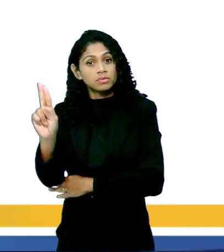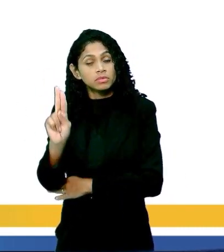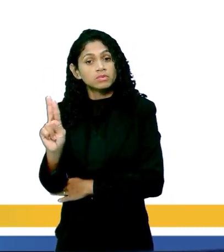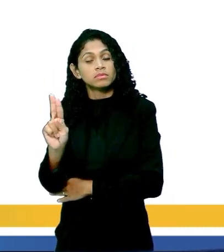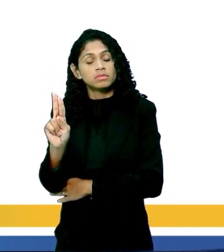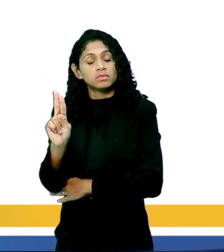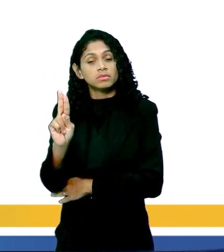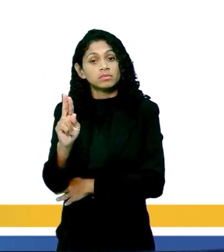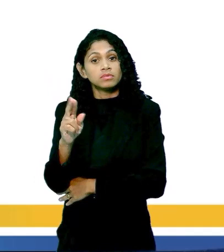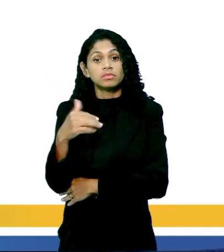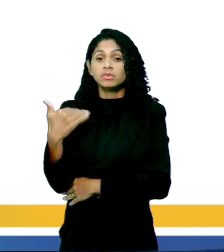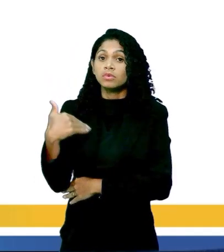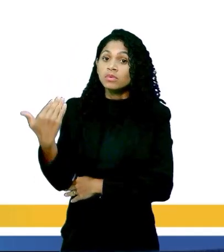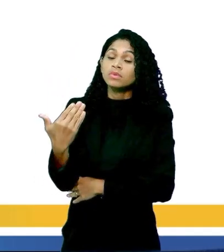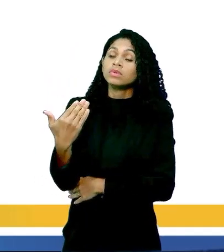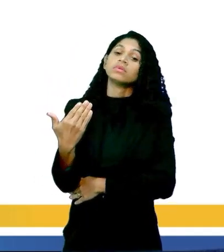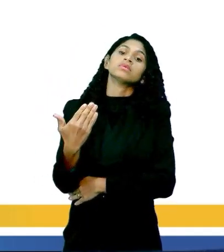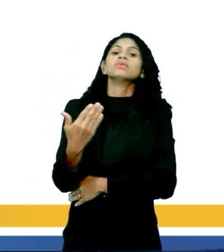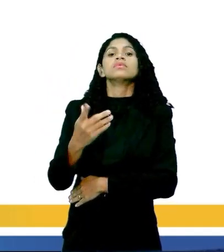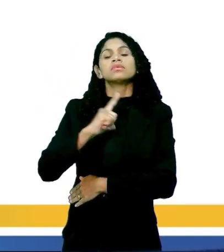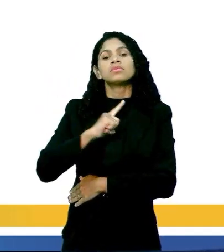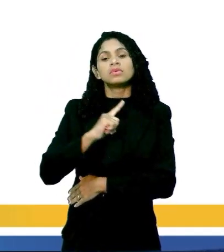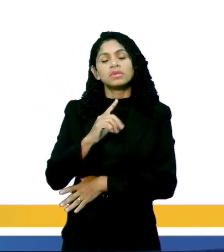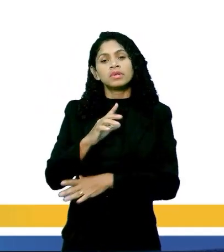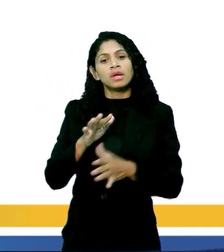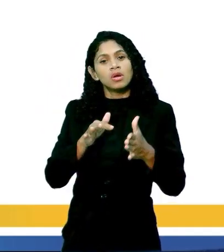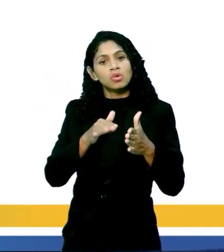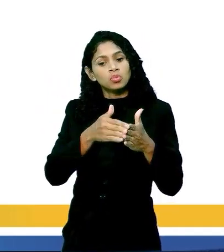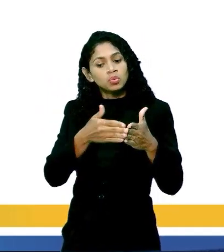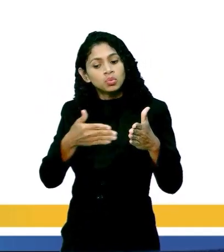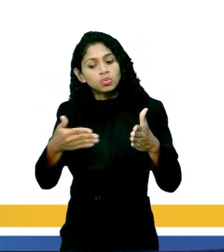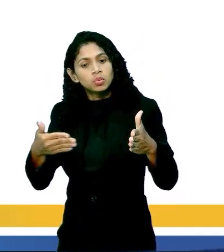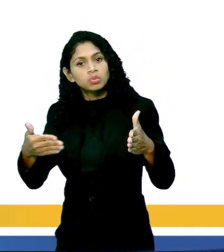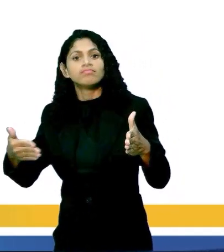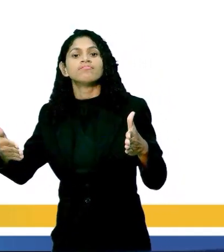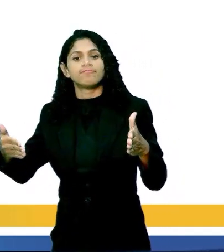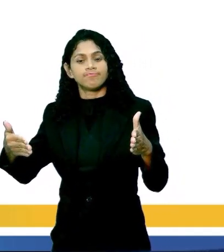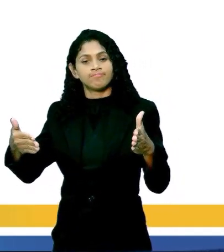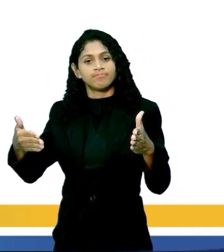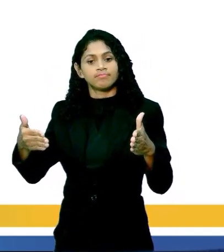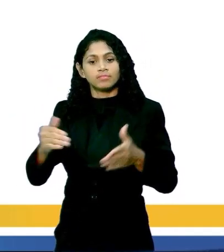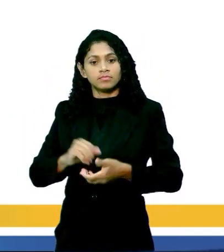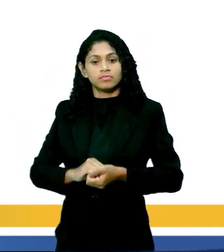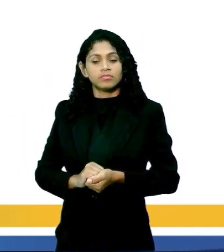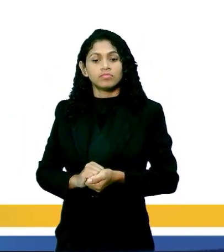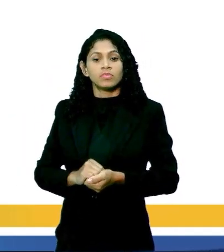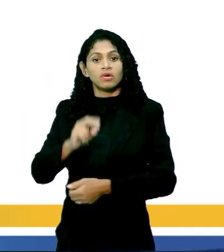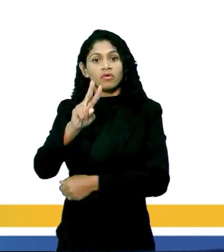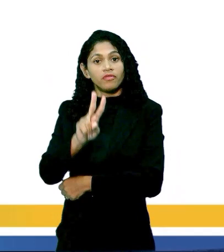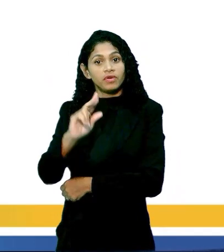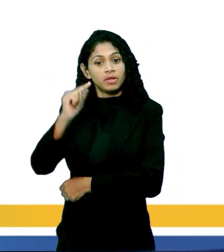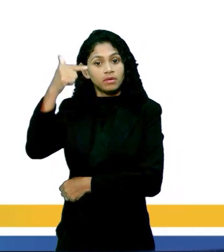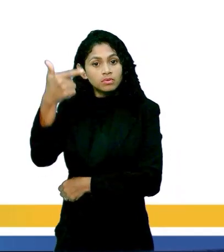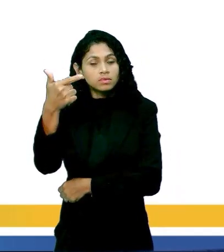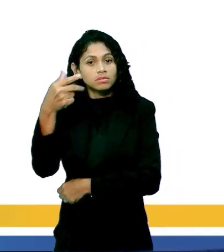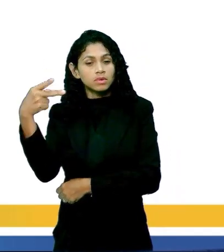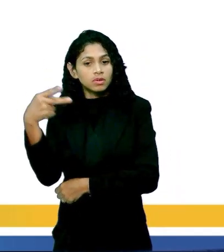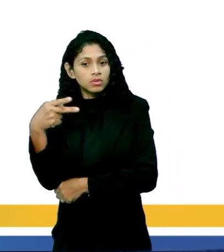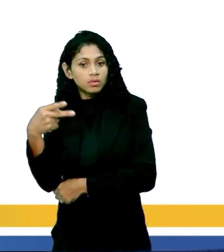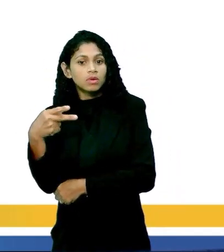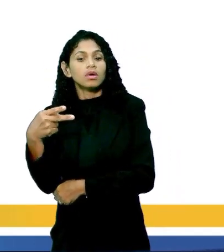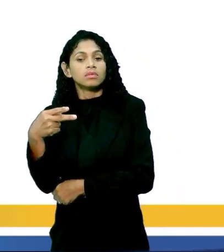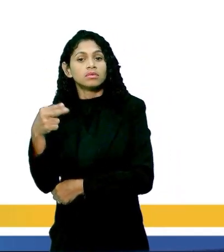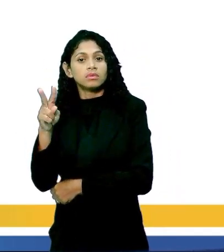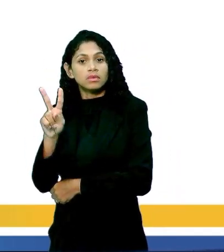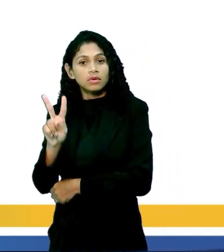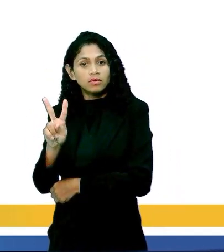uma variação de espaço e uma aceleração. Nesse caso, ela é calculada como sendo a velocidade final ao quadrado, que vai